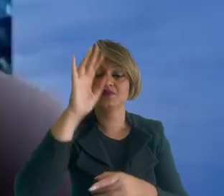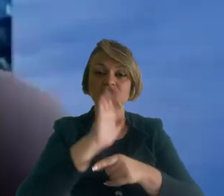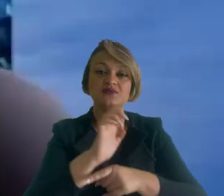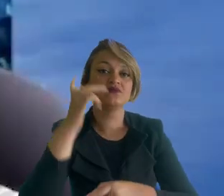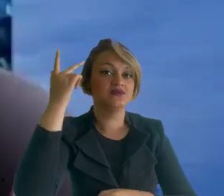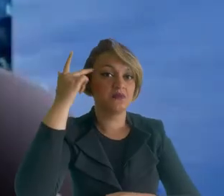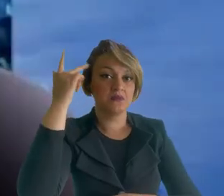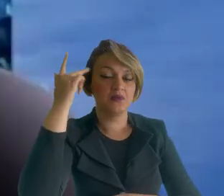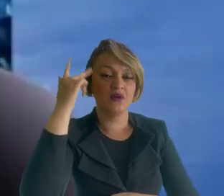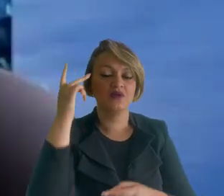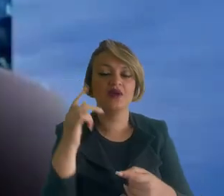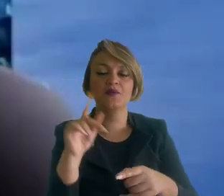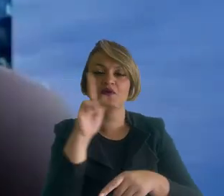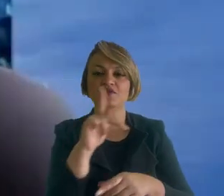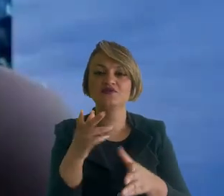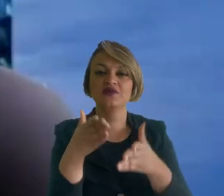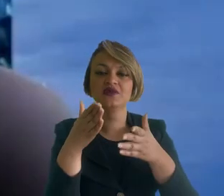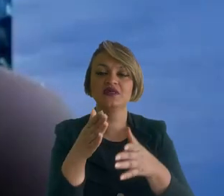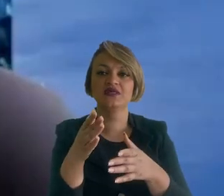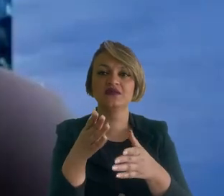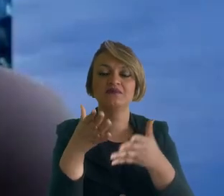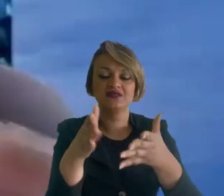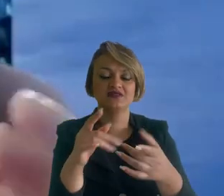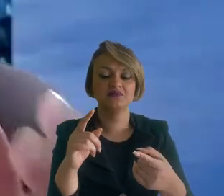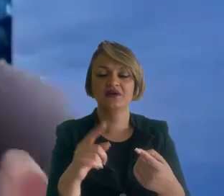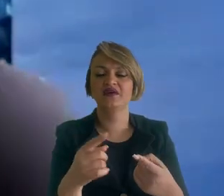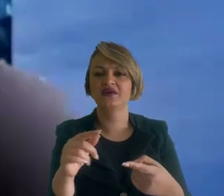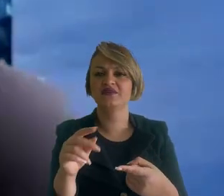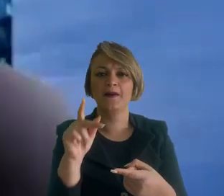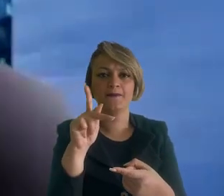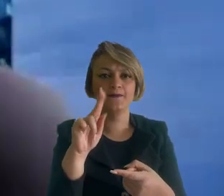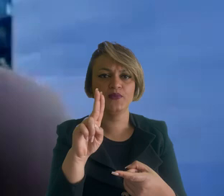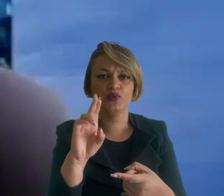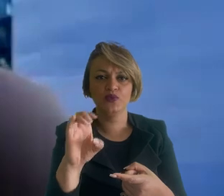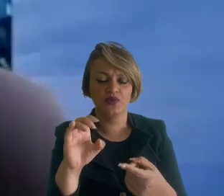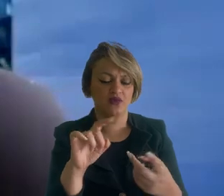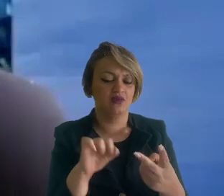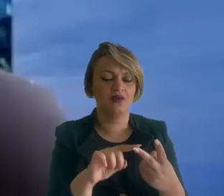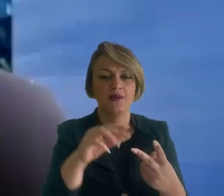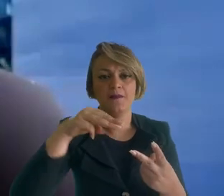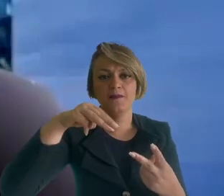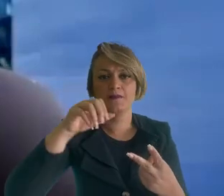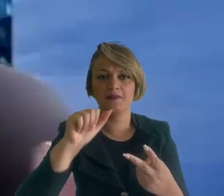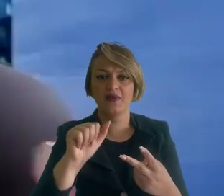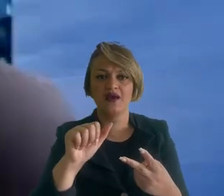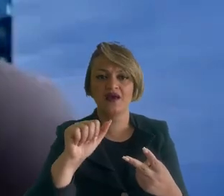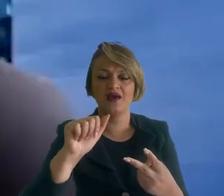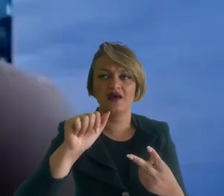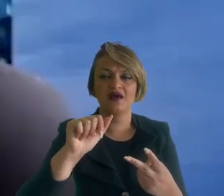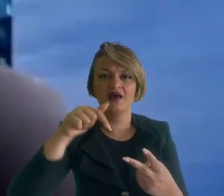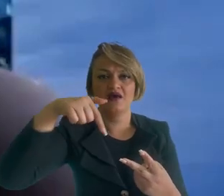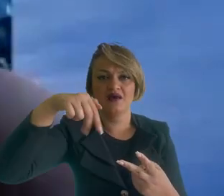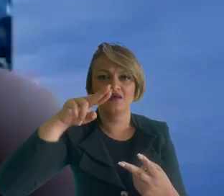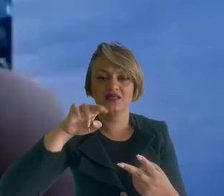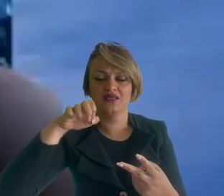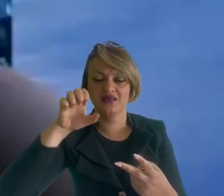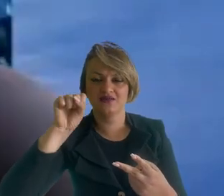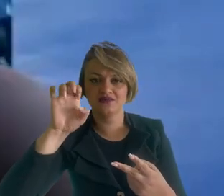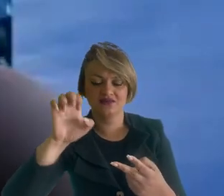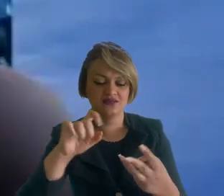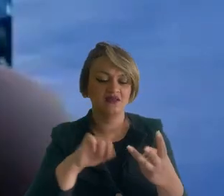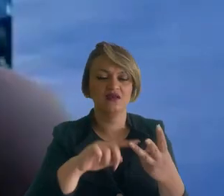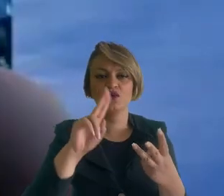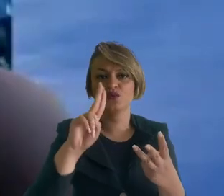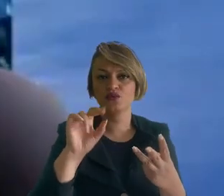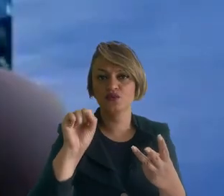Paulo professores da PUC Mackenzie é o professor Rodrigo é tem informação na USP é